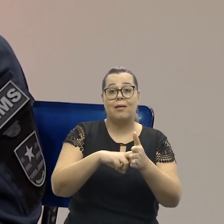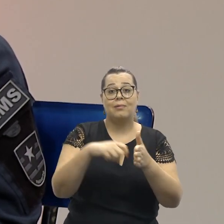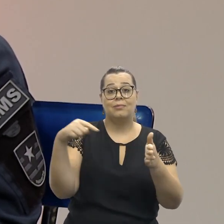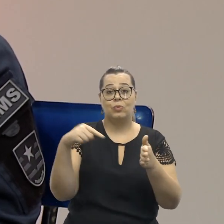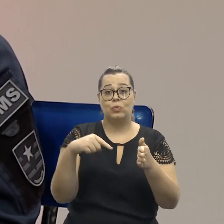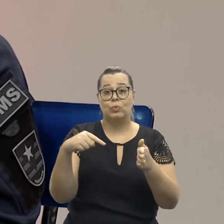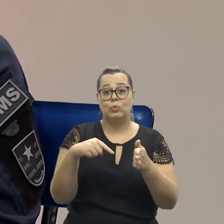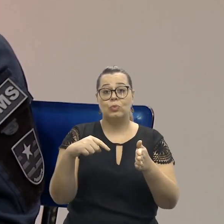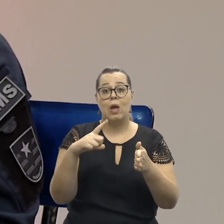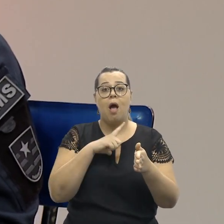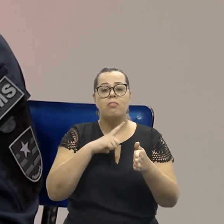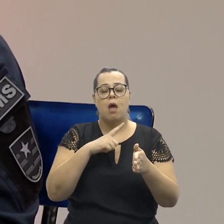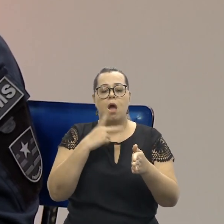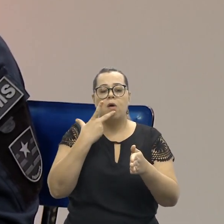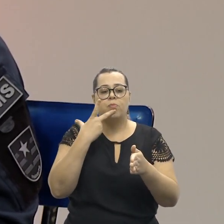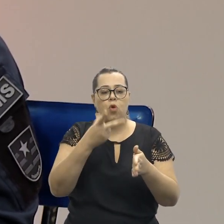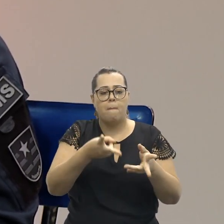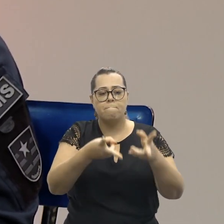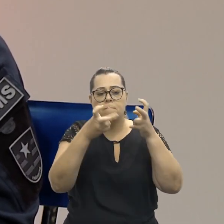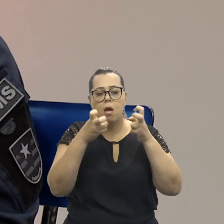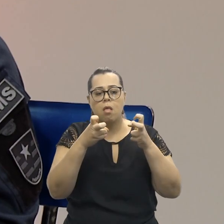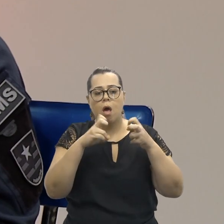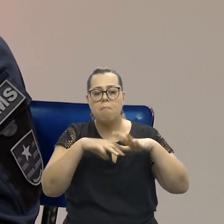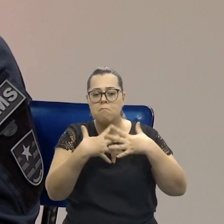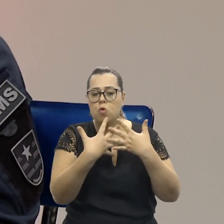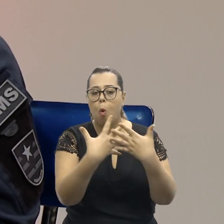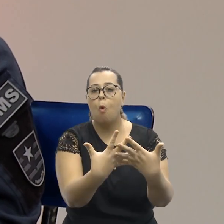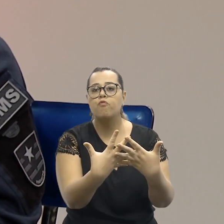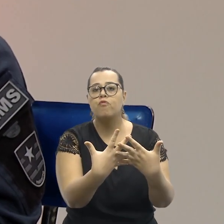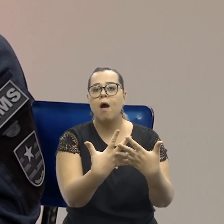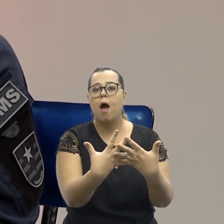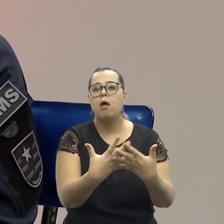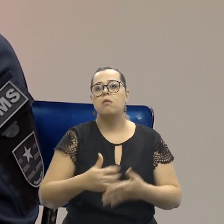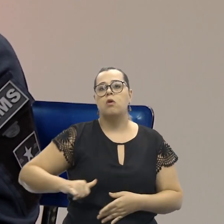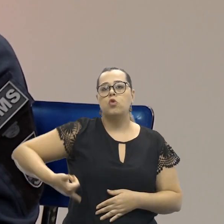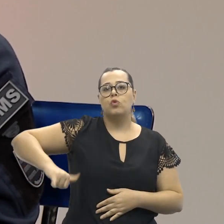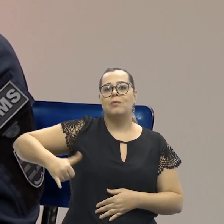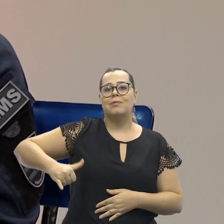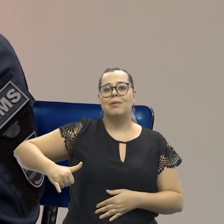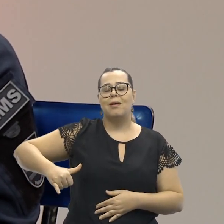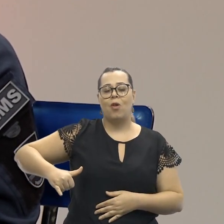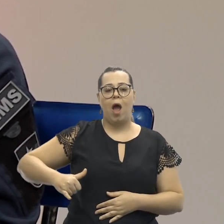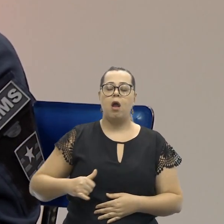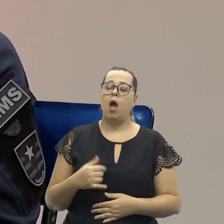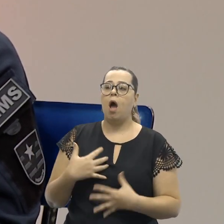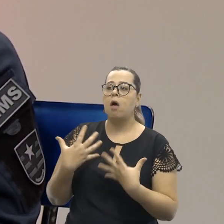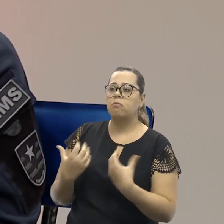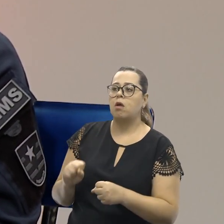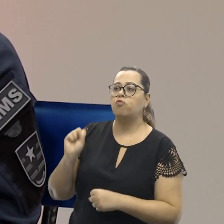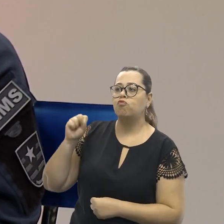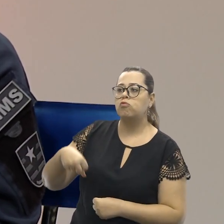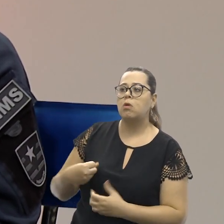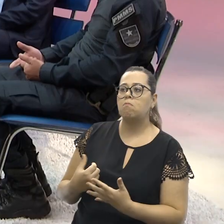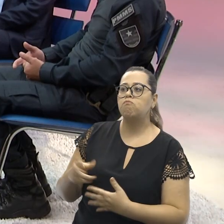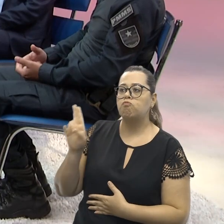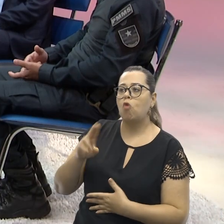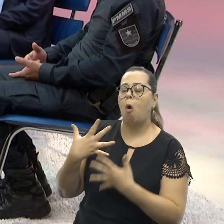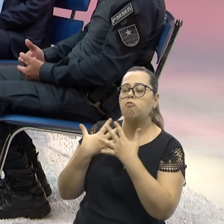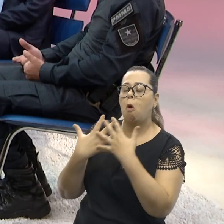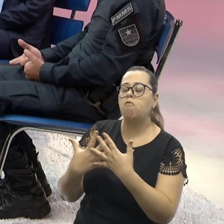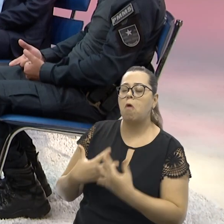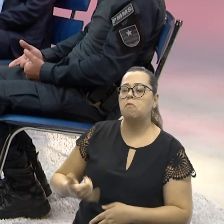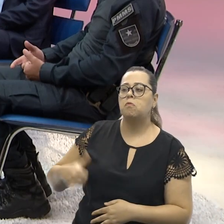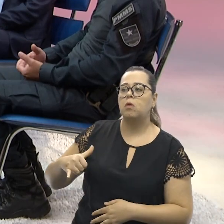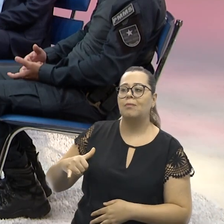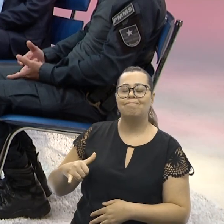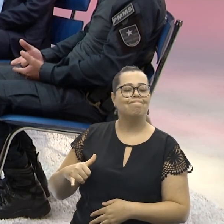você ter a confissão da pessoa de que ela estava de fato utilizando o telefone celular é muito difícil. Talvez a gente